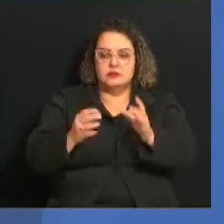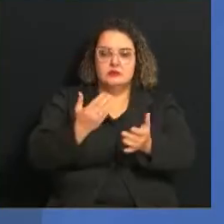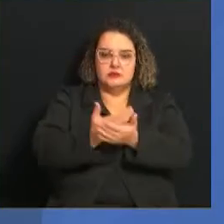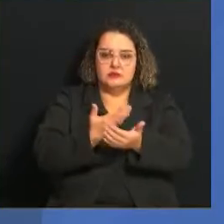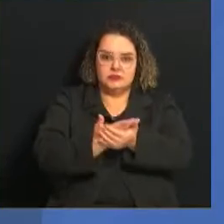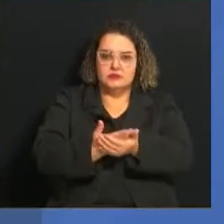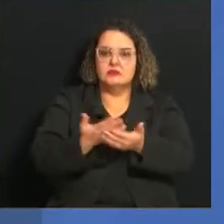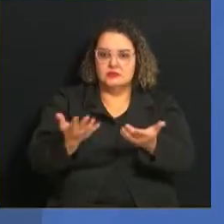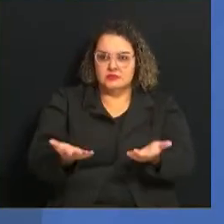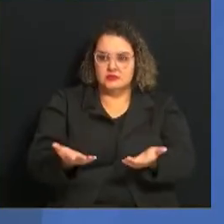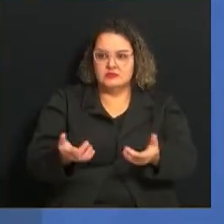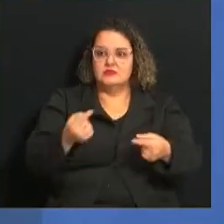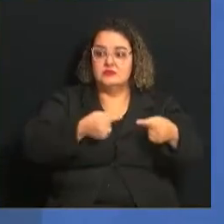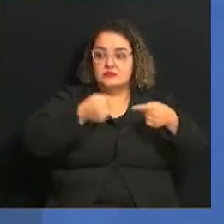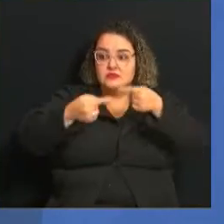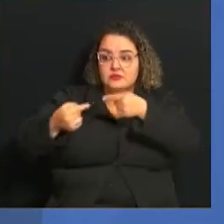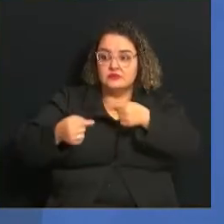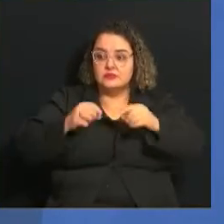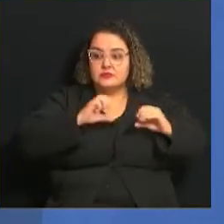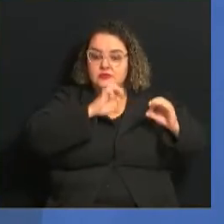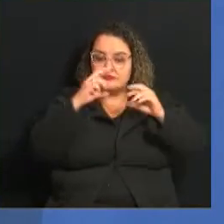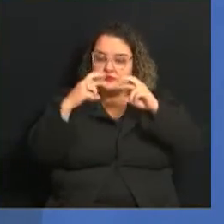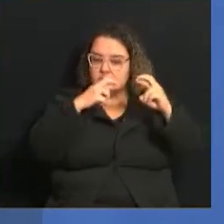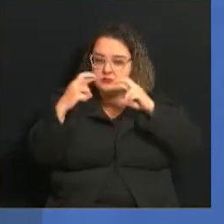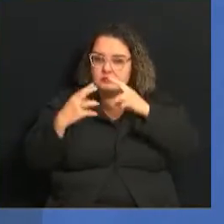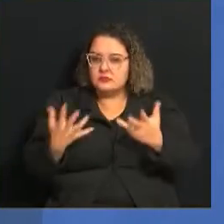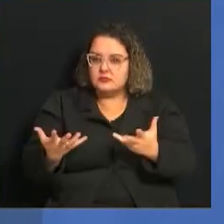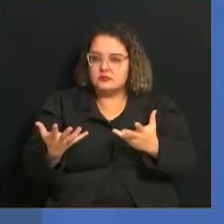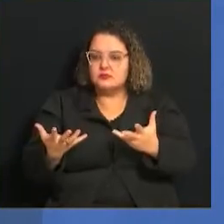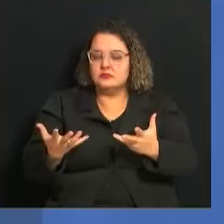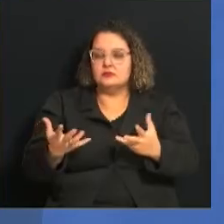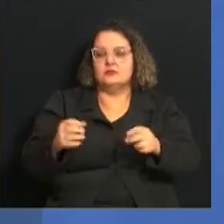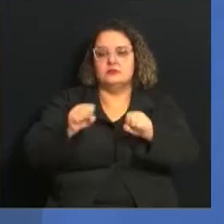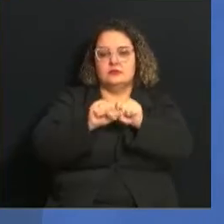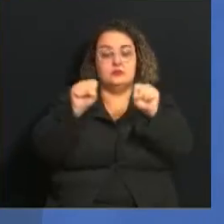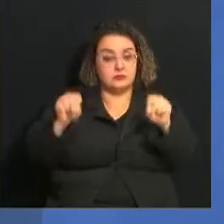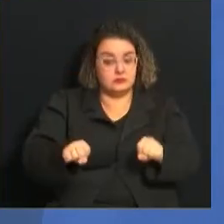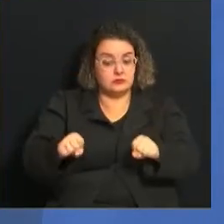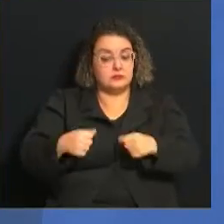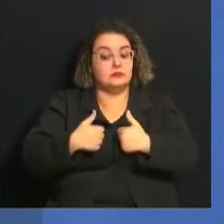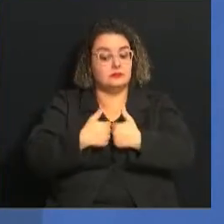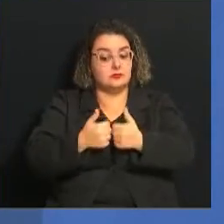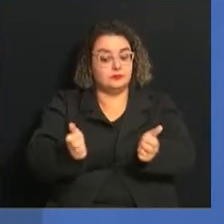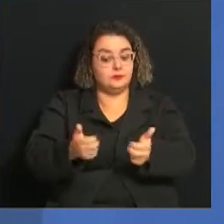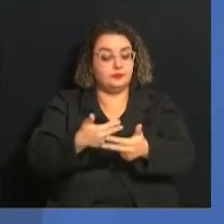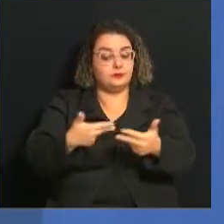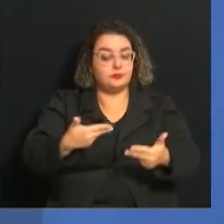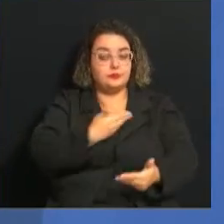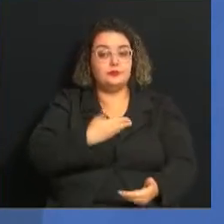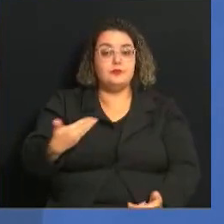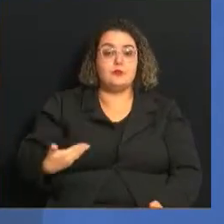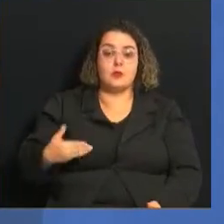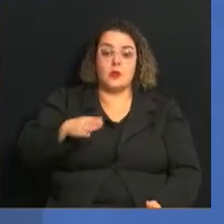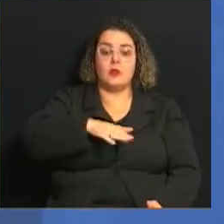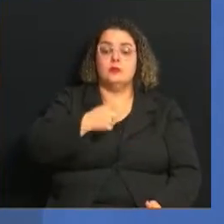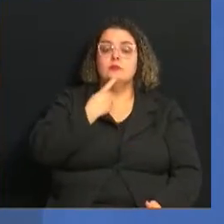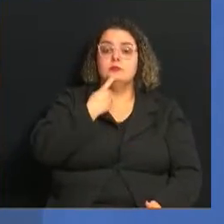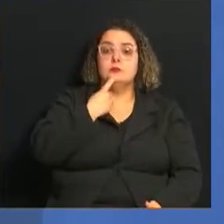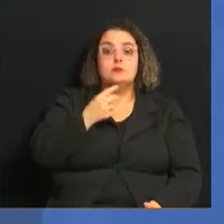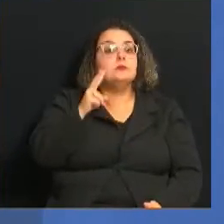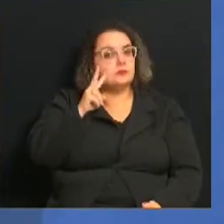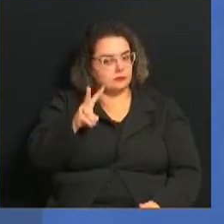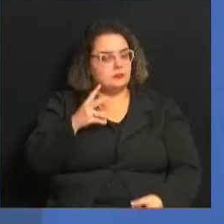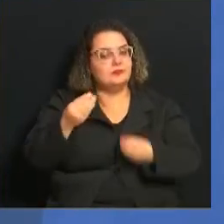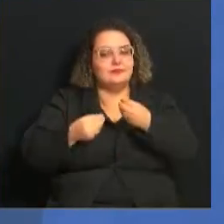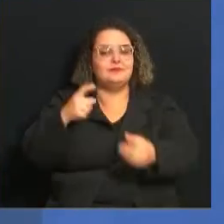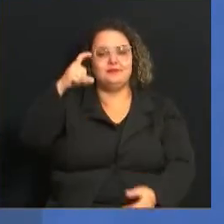justamente analisa e discute a operação do sistema de transporte público aqui na cidade de Campinas. Veja como foi com